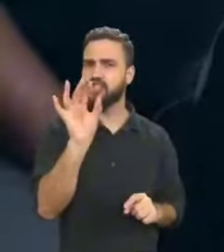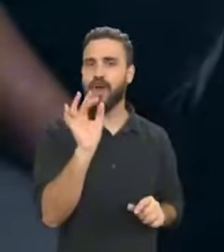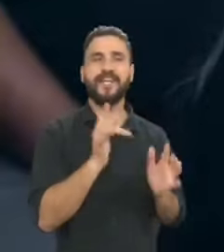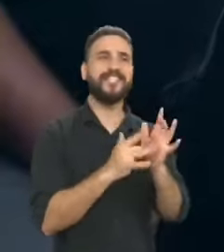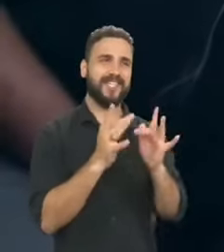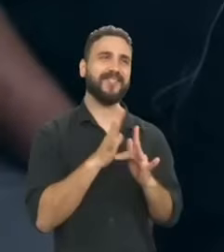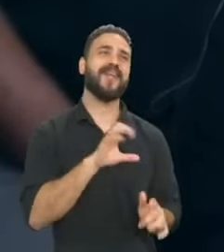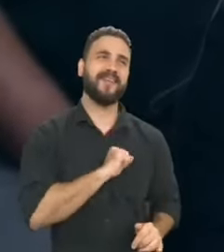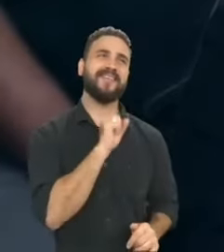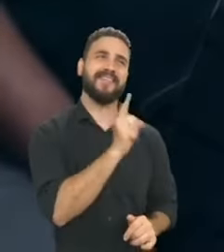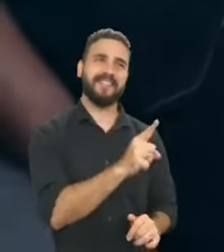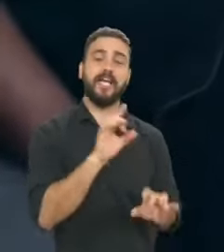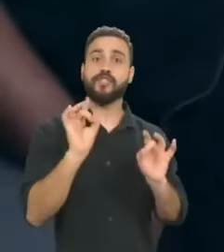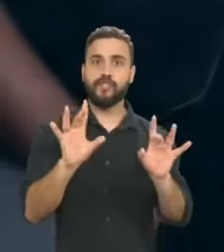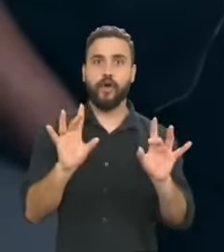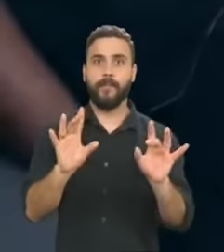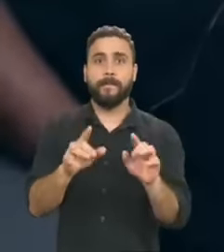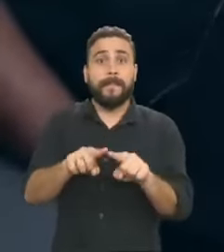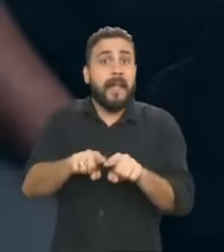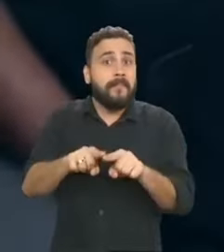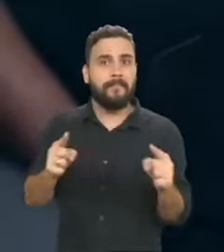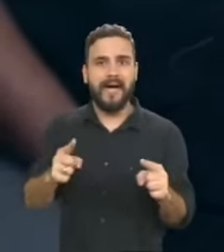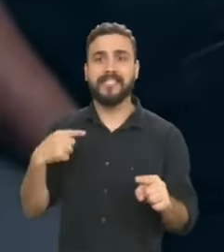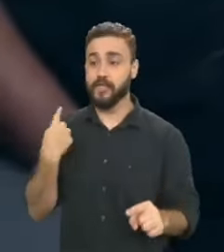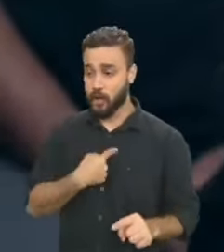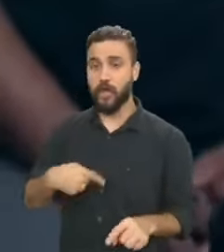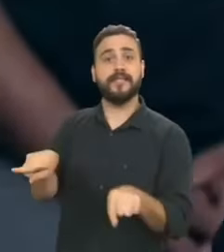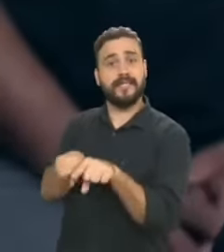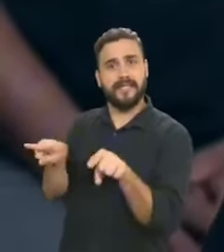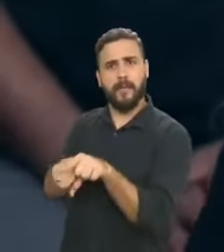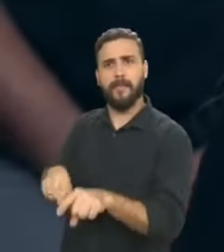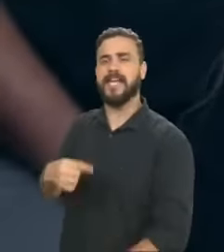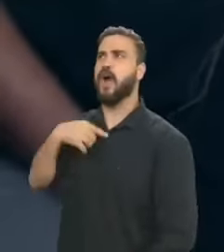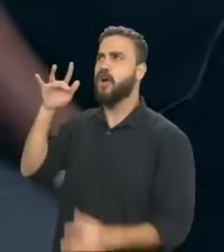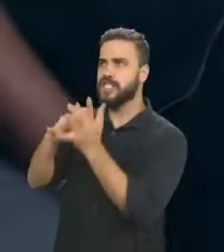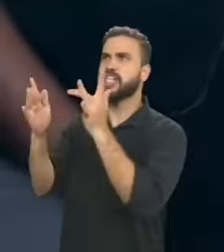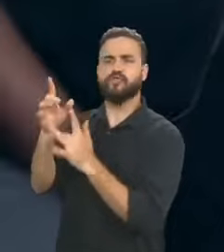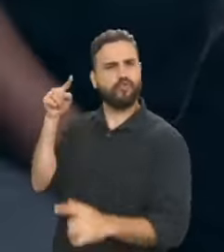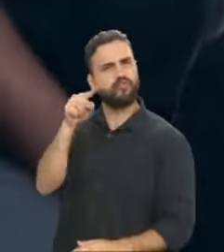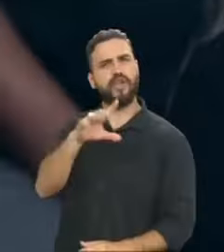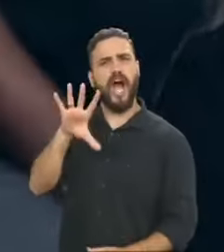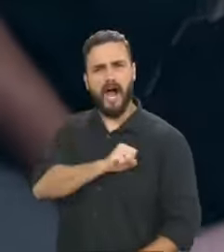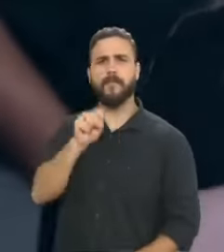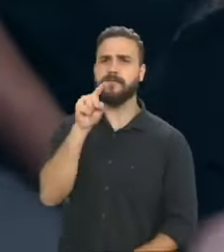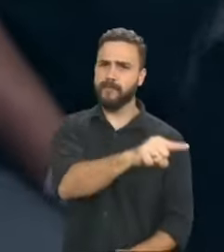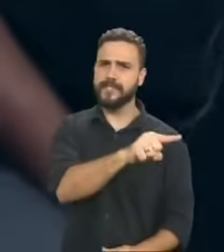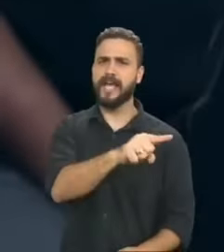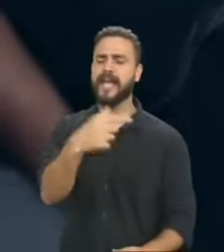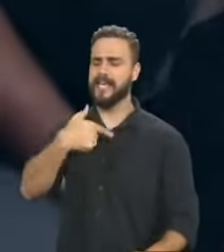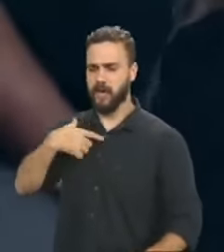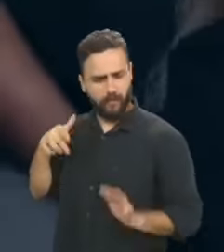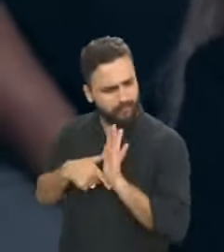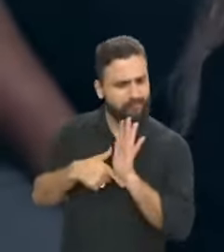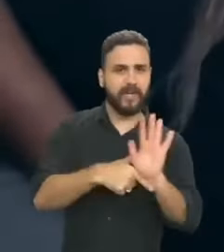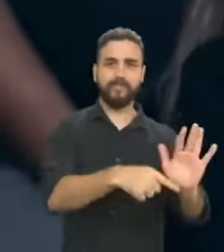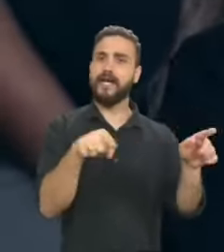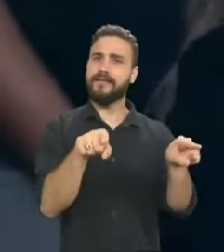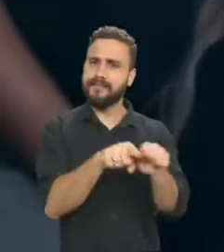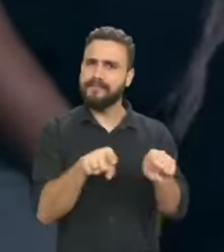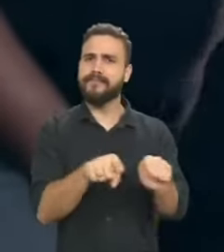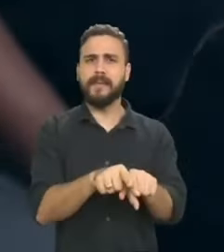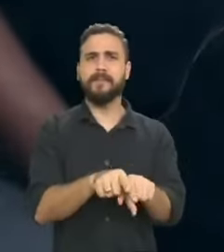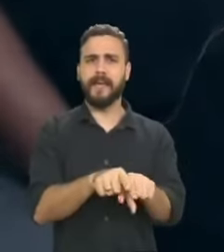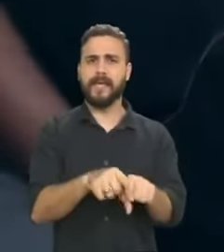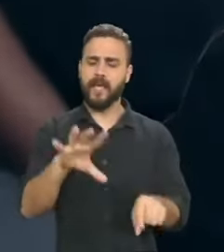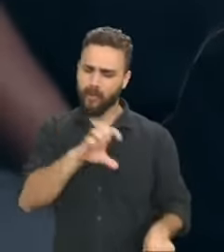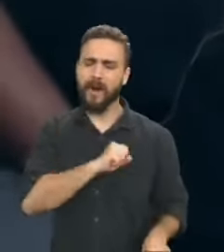amo, mas falando a gente te ama tanto, Jesus te ama tanto que olha aqui. Então, por favor, agora que o Brasil está entrando nesse